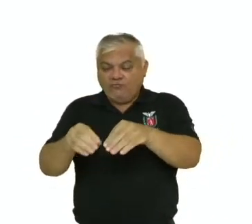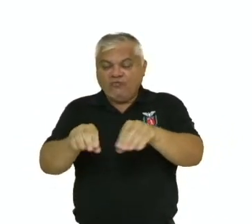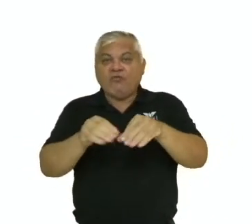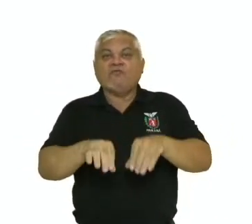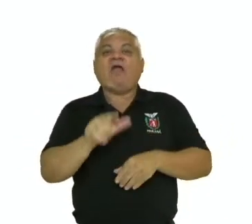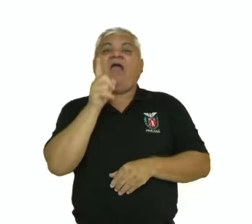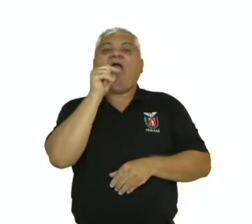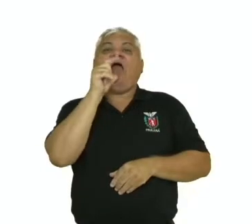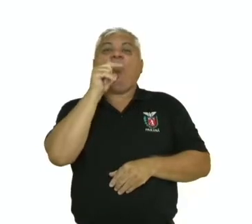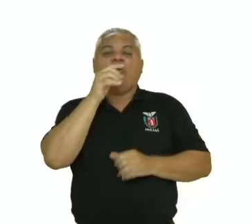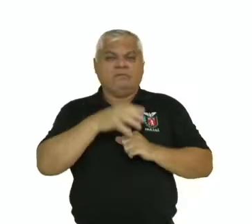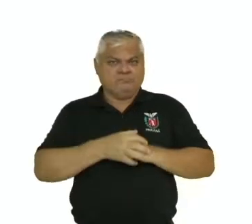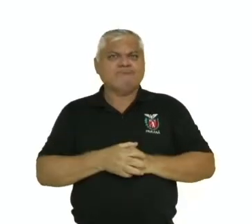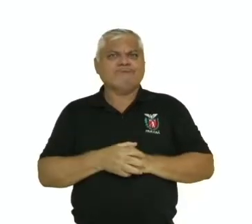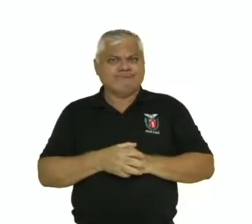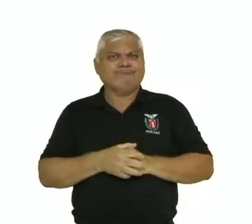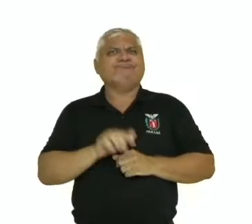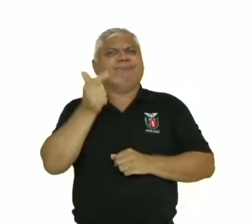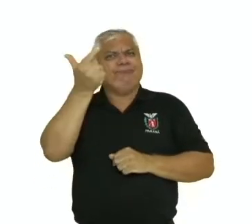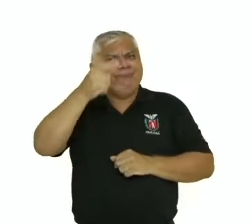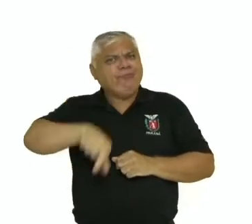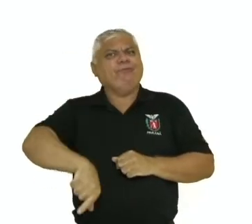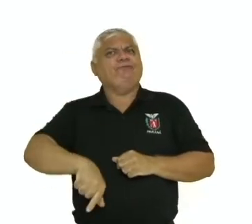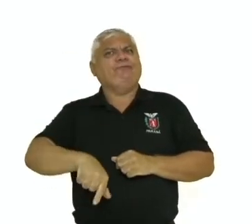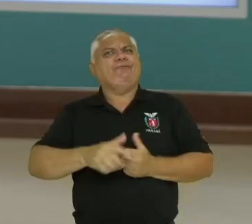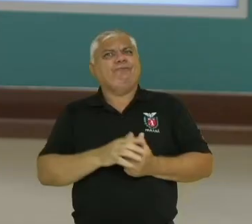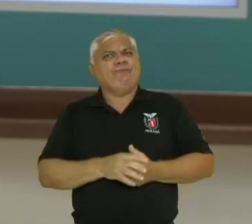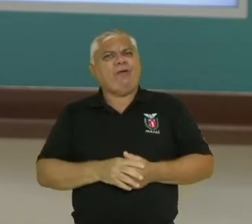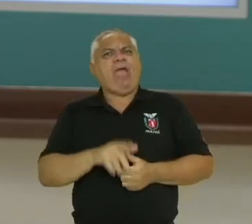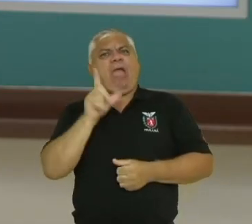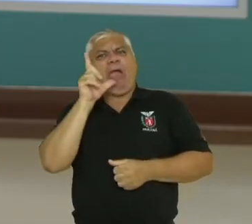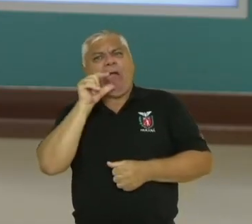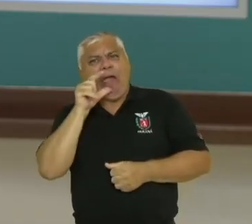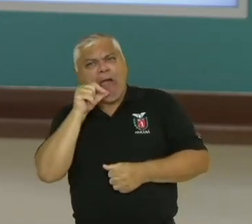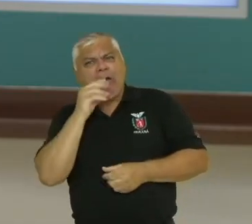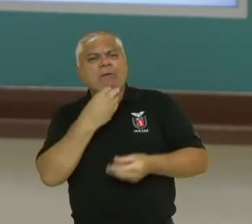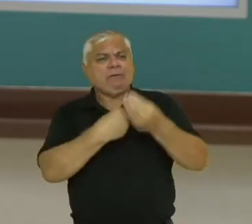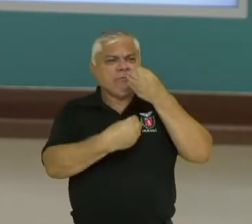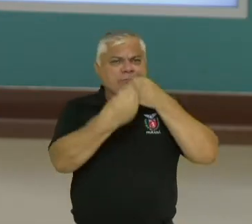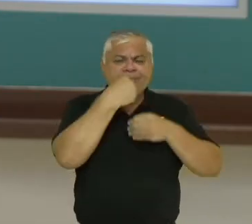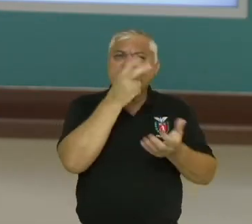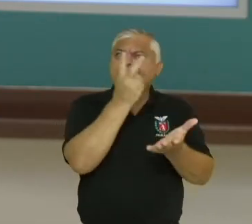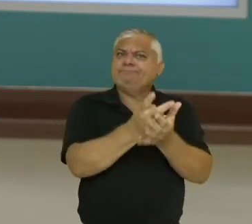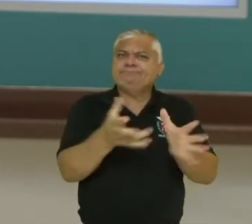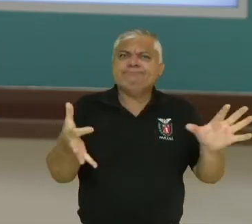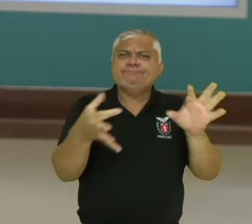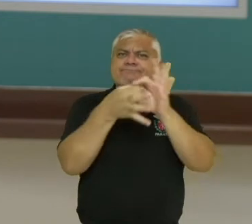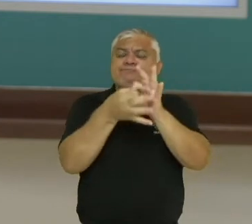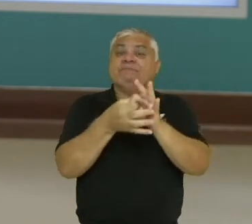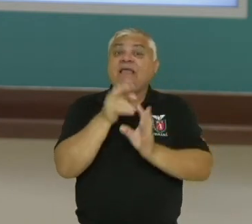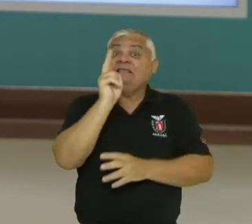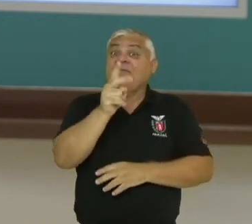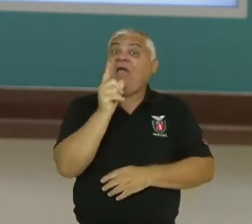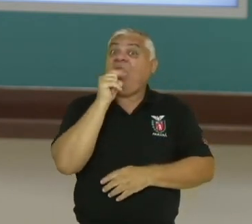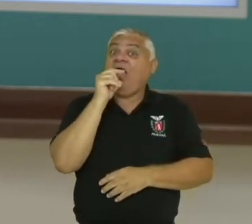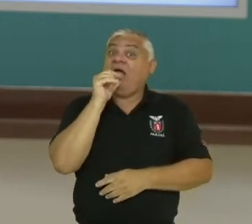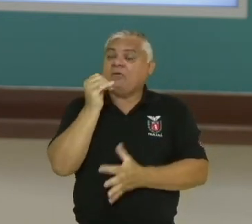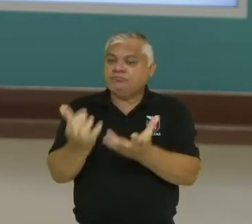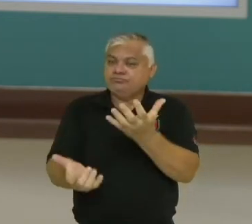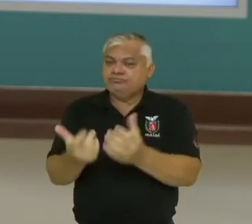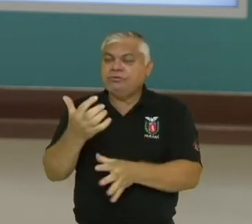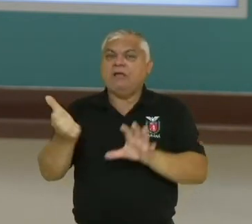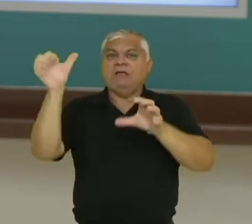nos alimentos contaminados. Novamente, água e alimentos. Gente, sempre ferva a água,